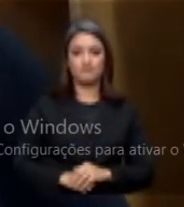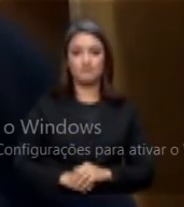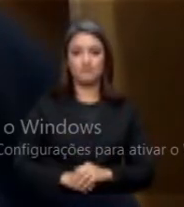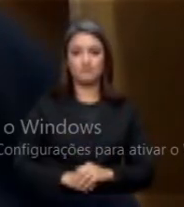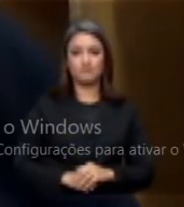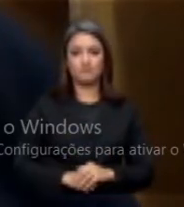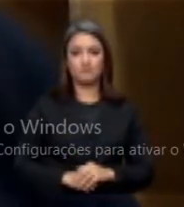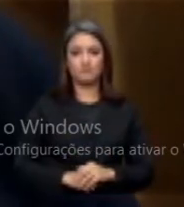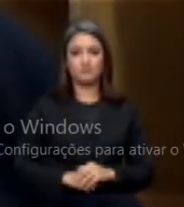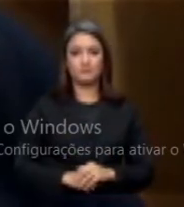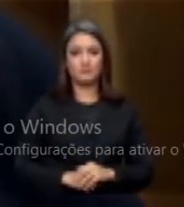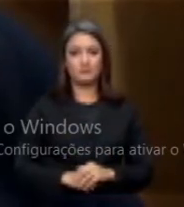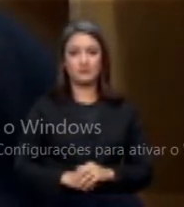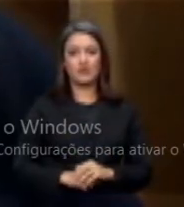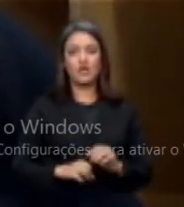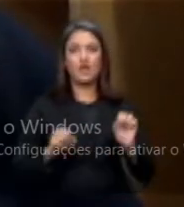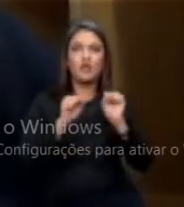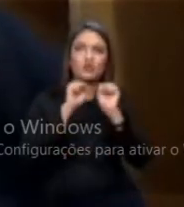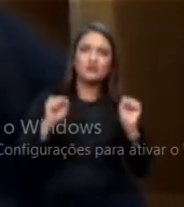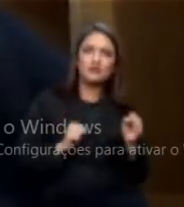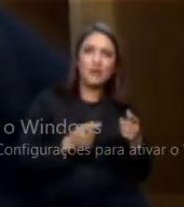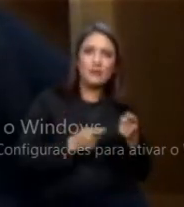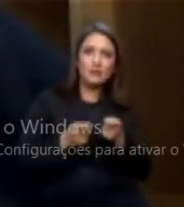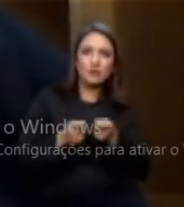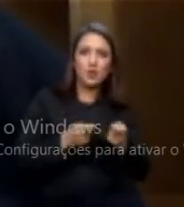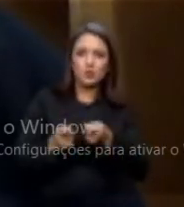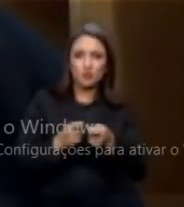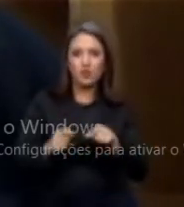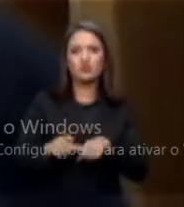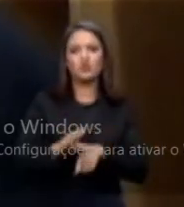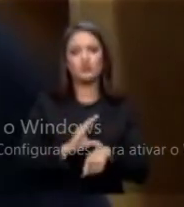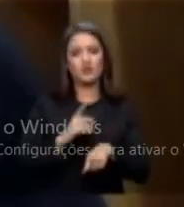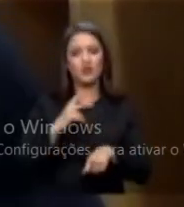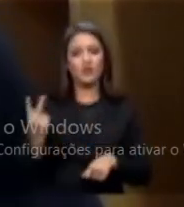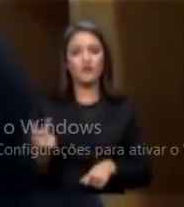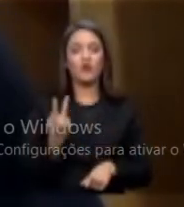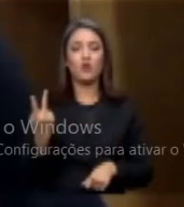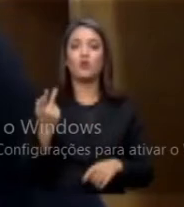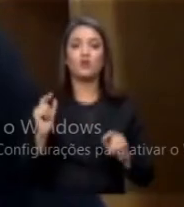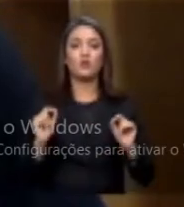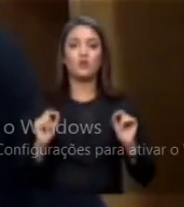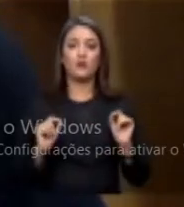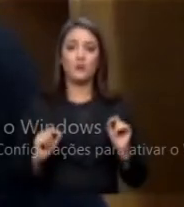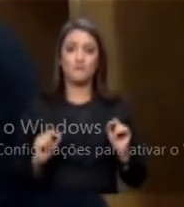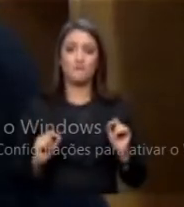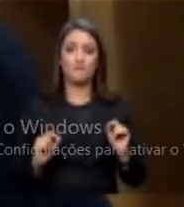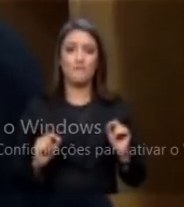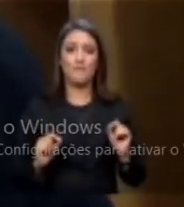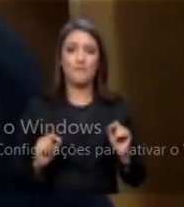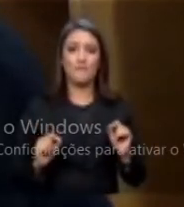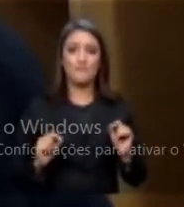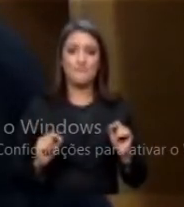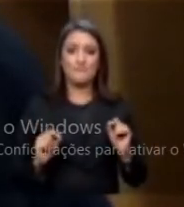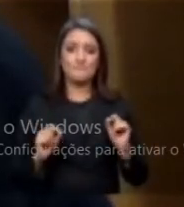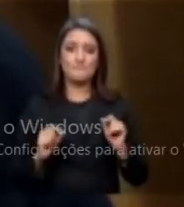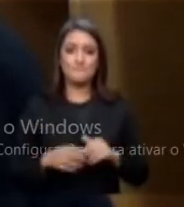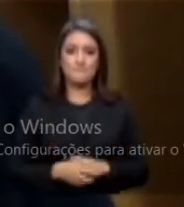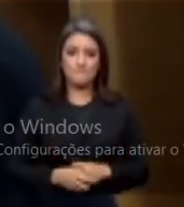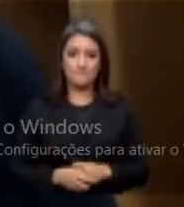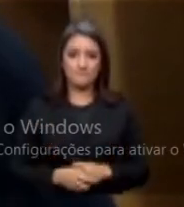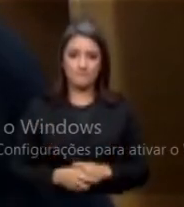Há um valor do sistema de controle de constitucionalidade que aqui também se evoca, que é a ideia de que